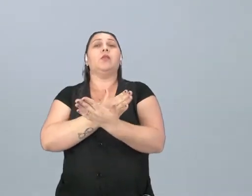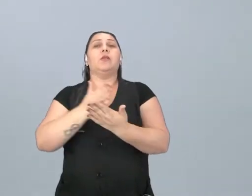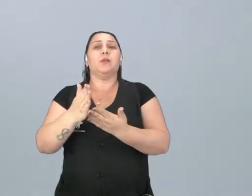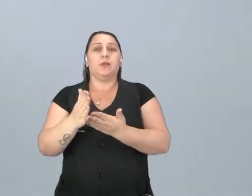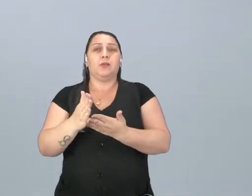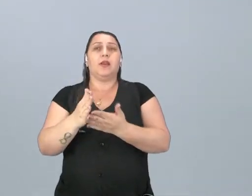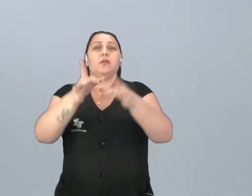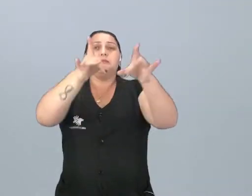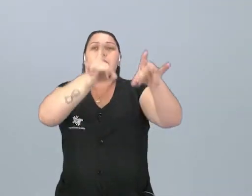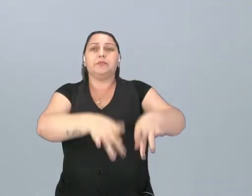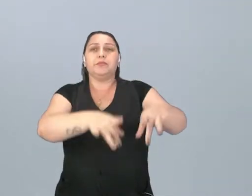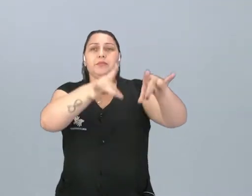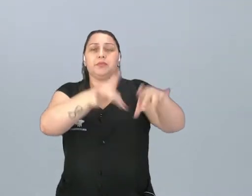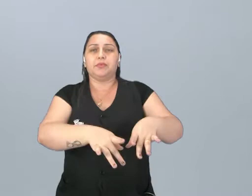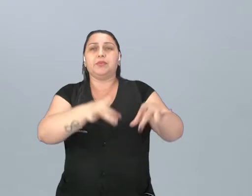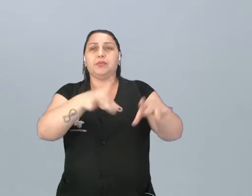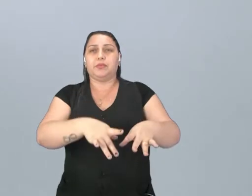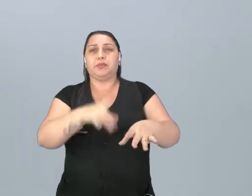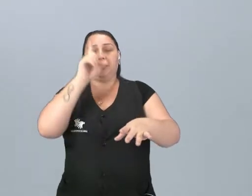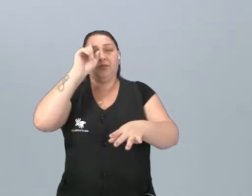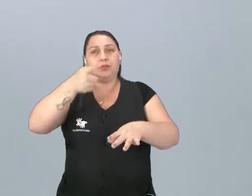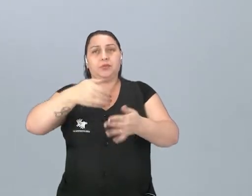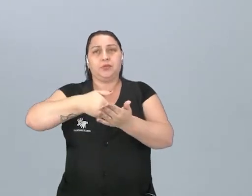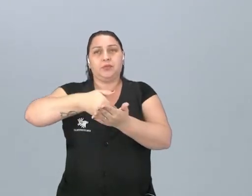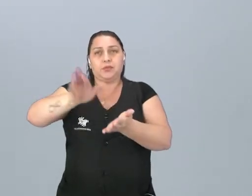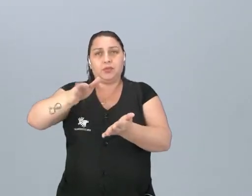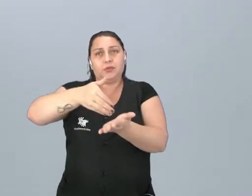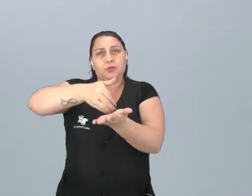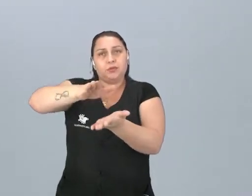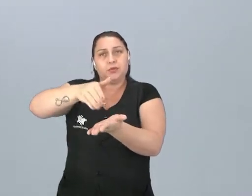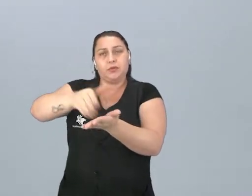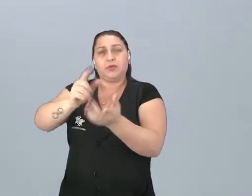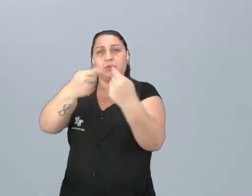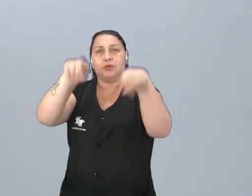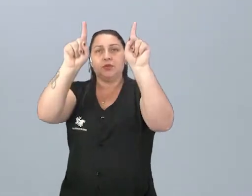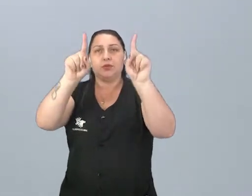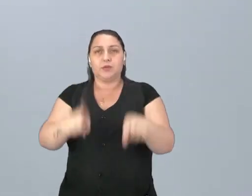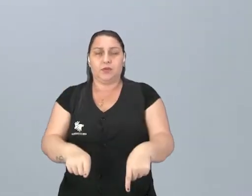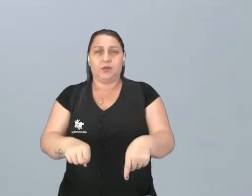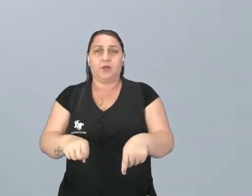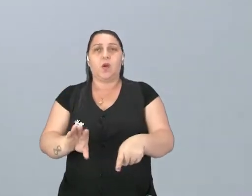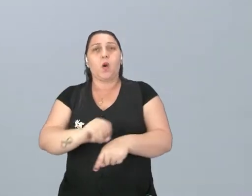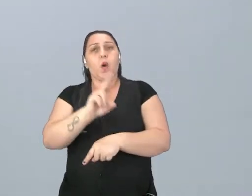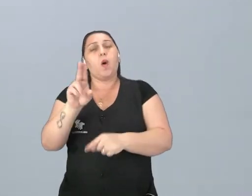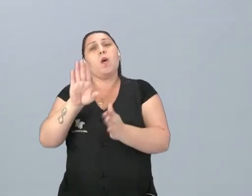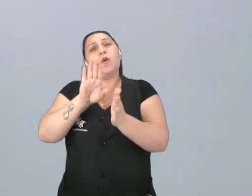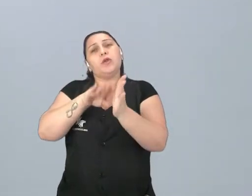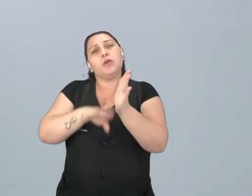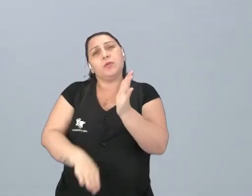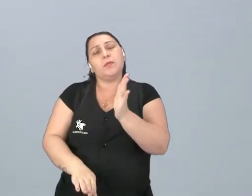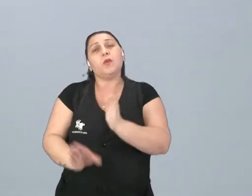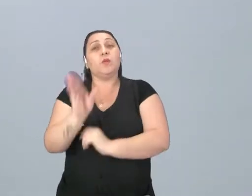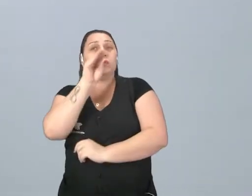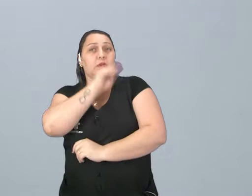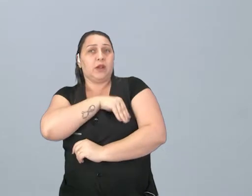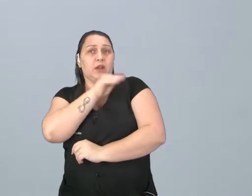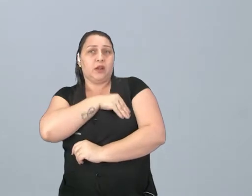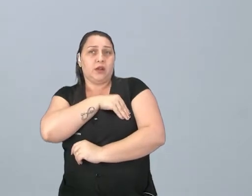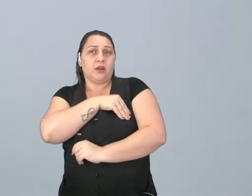a demitir os funcionários, porque eles não tinham como manter esses funcionários, ou diminuir a renda